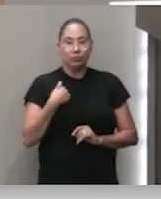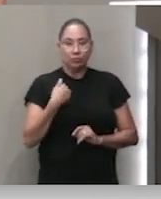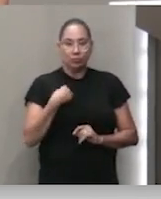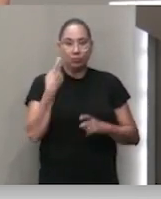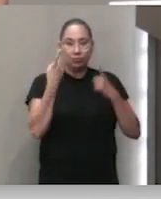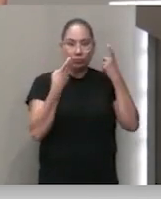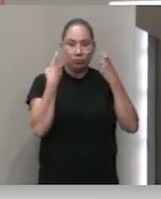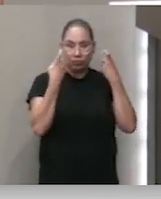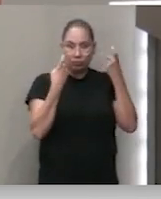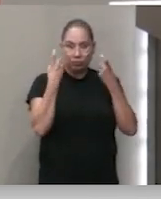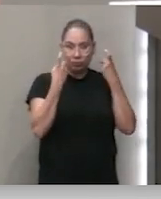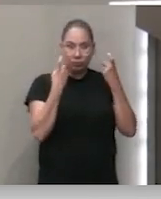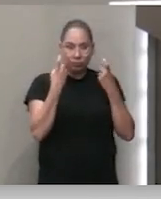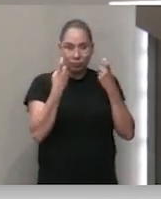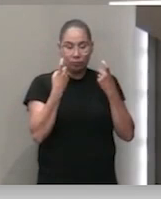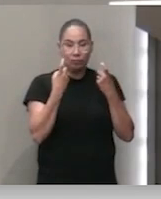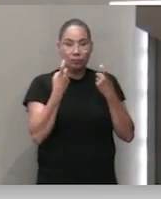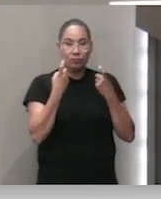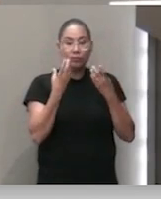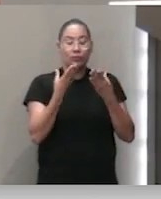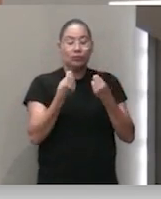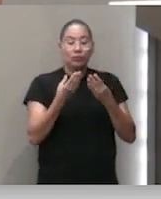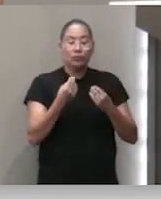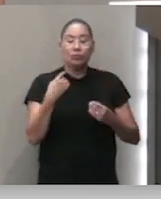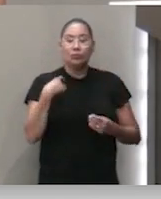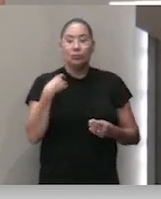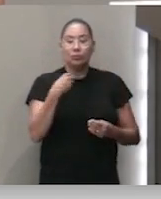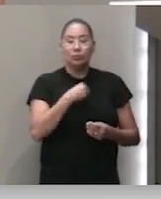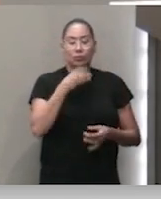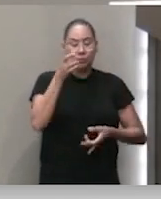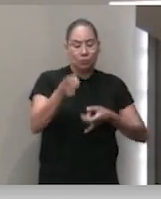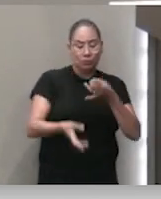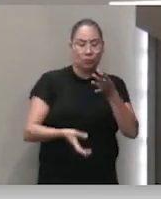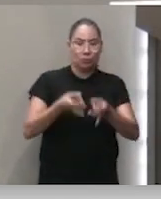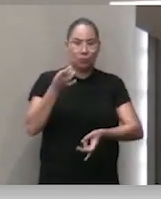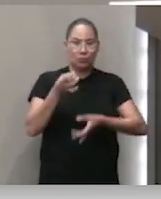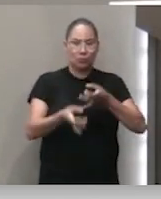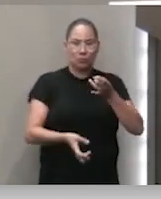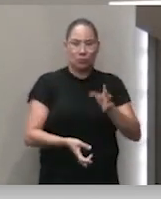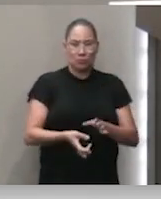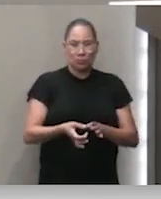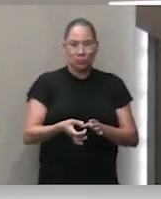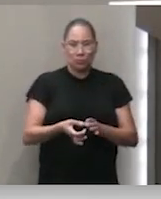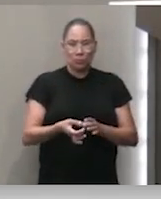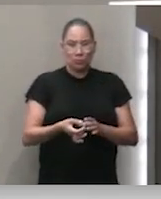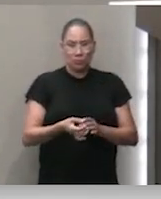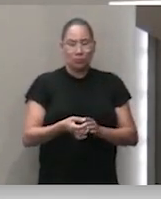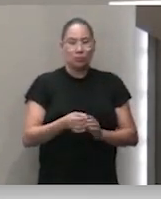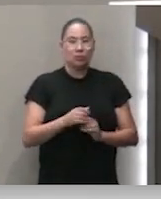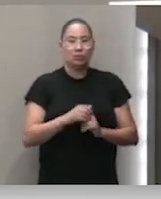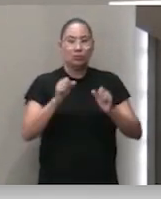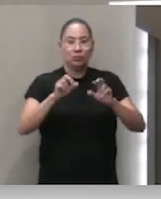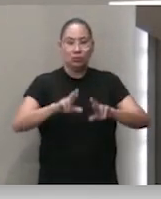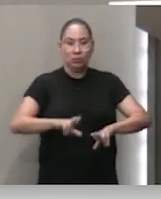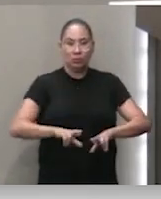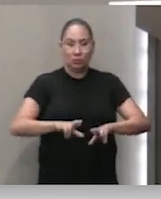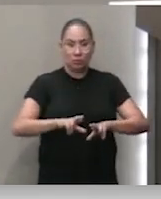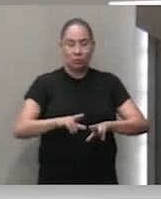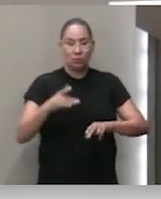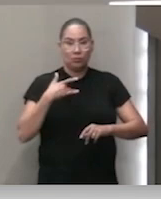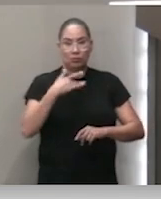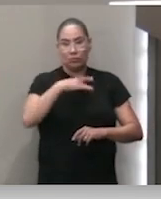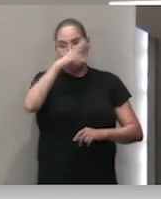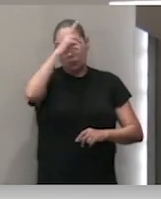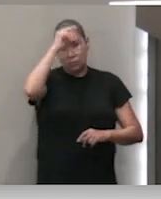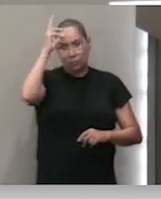bastante preocupada. Muitos médicos desistindo do sistema municipal. Me parece que